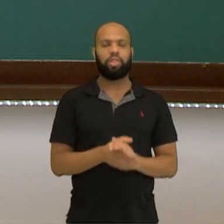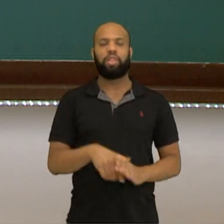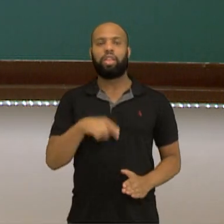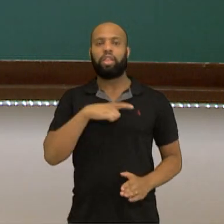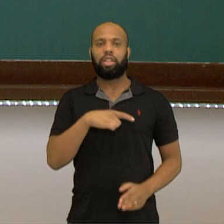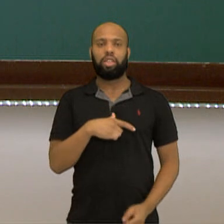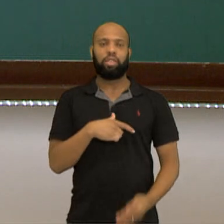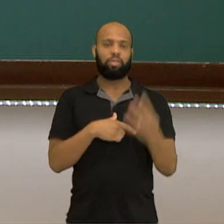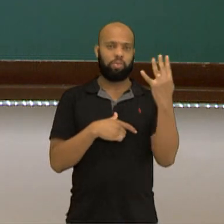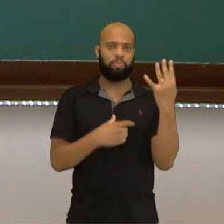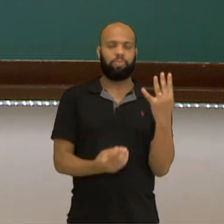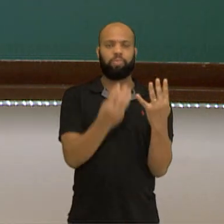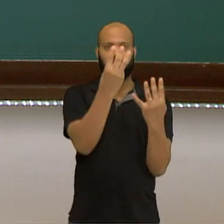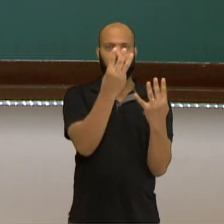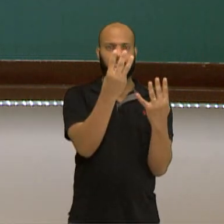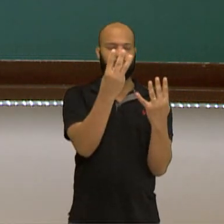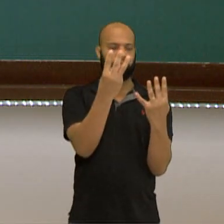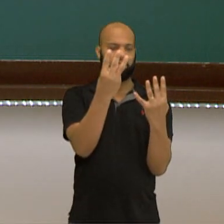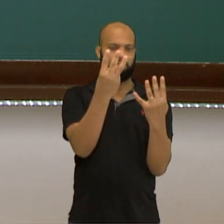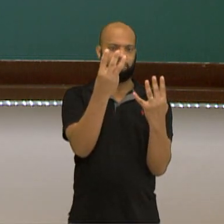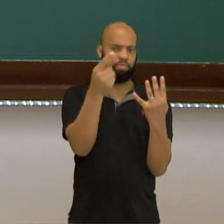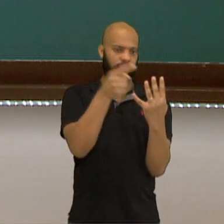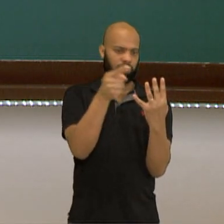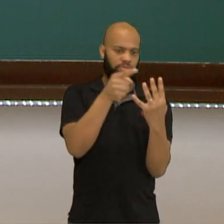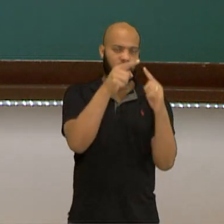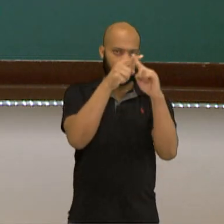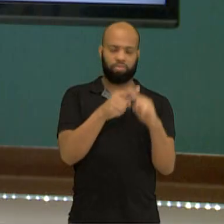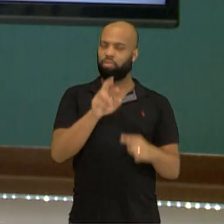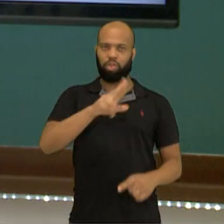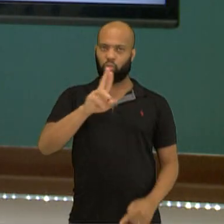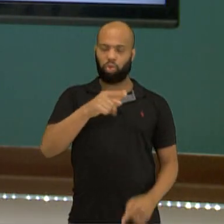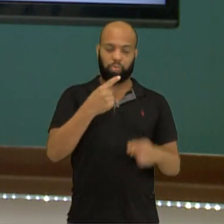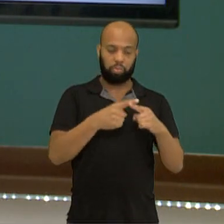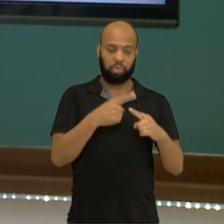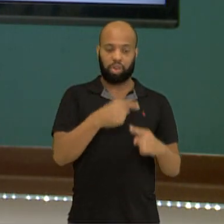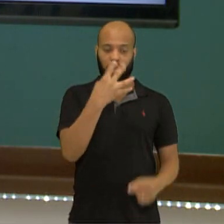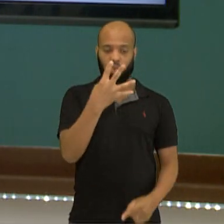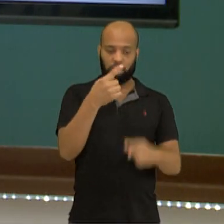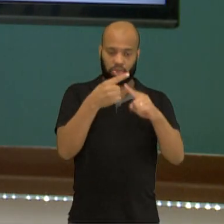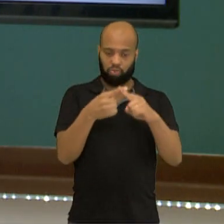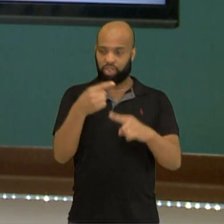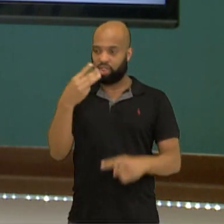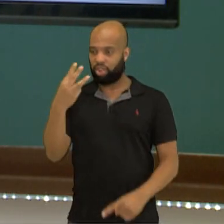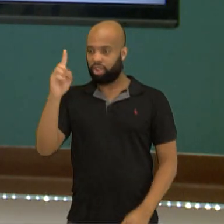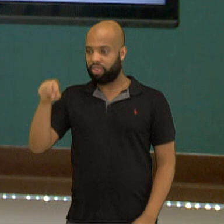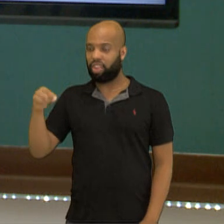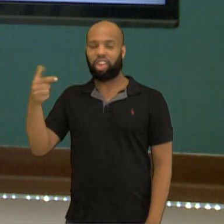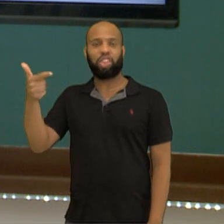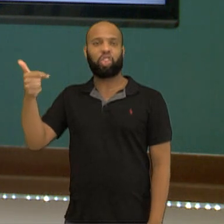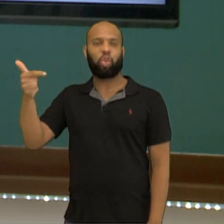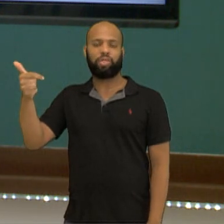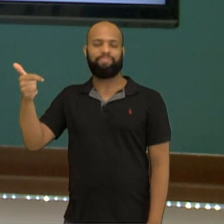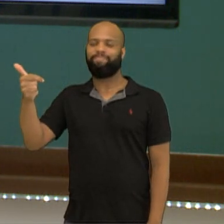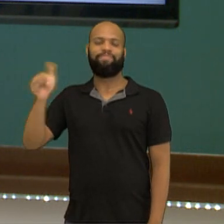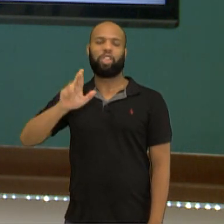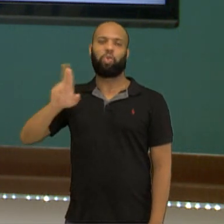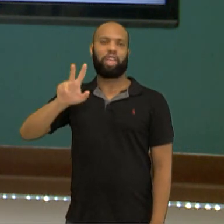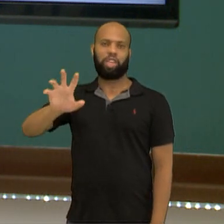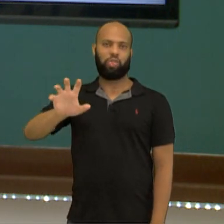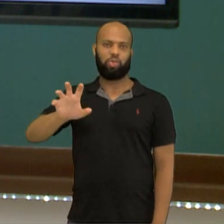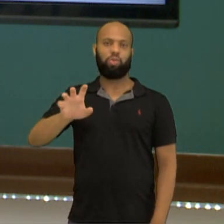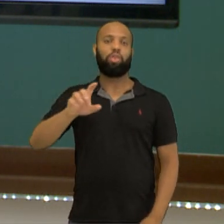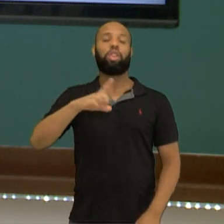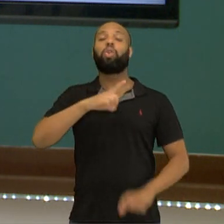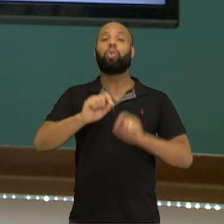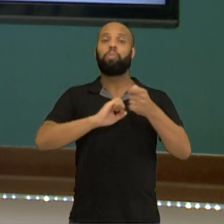4 ao cubo, não é 4 vezes 3, 4 vezes 3 dá 12. Não é isso, porque isso aqui é uma potência. Como é uma potência, eu tenho que